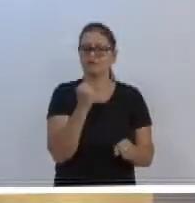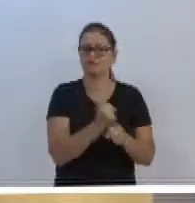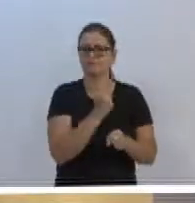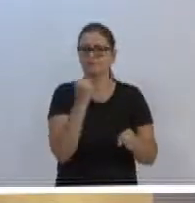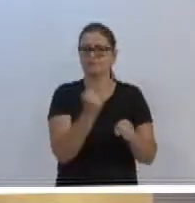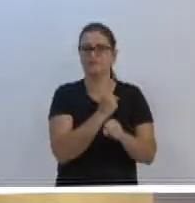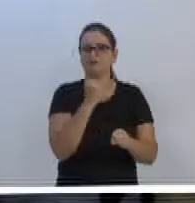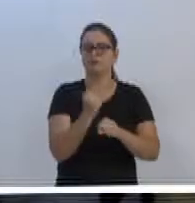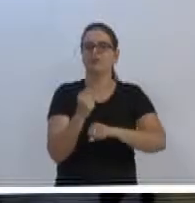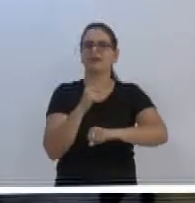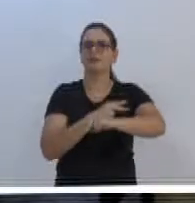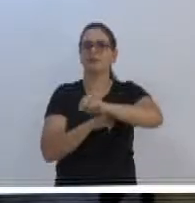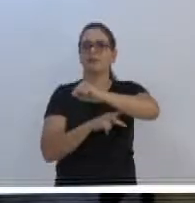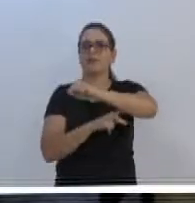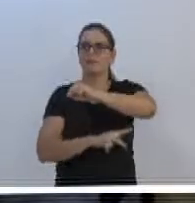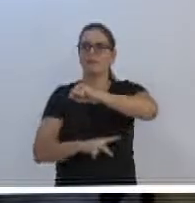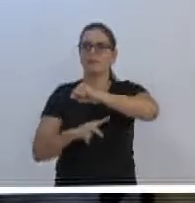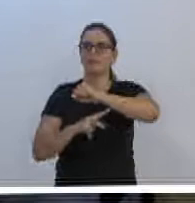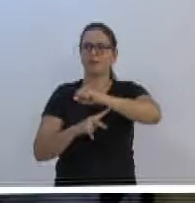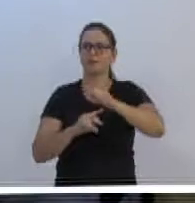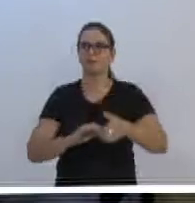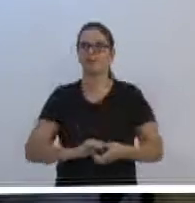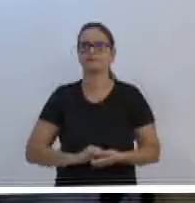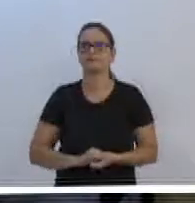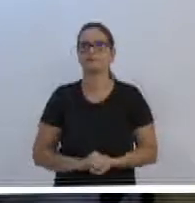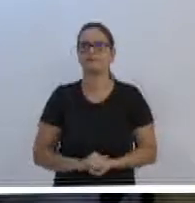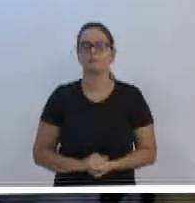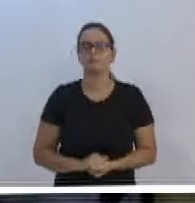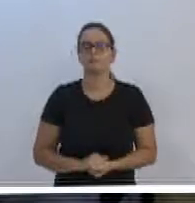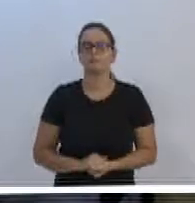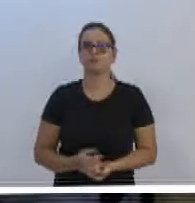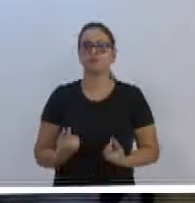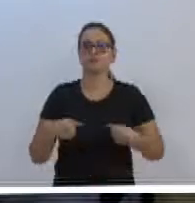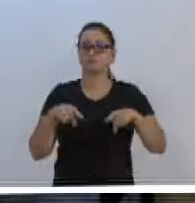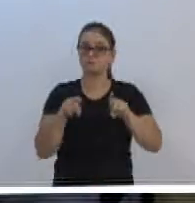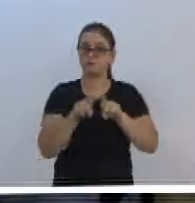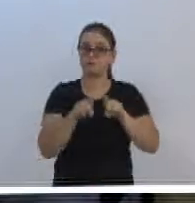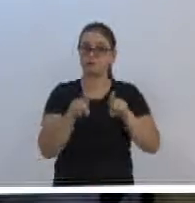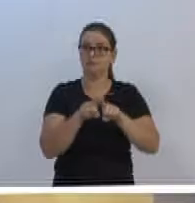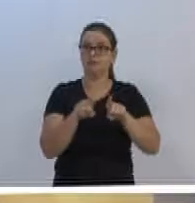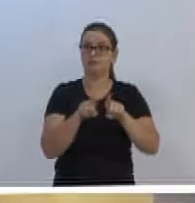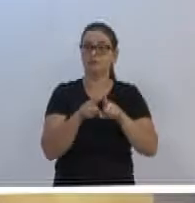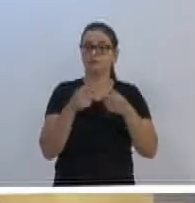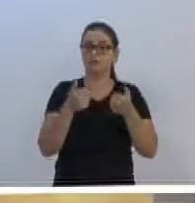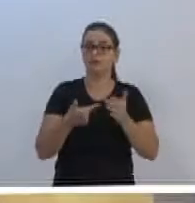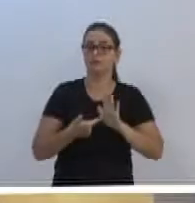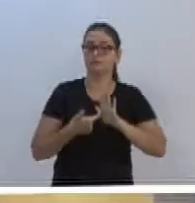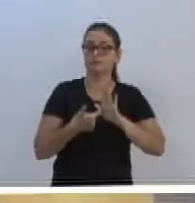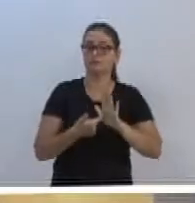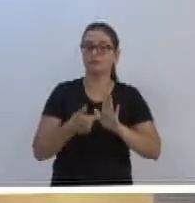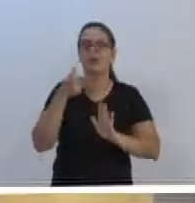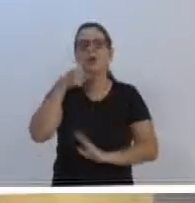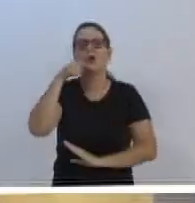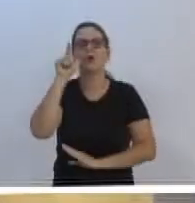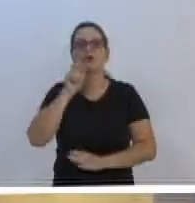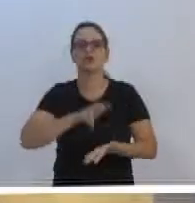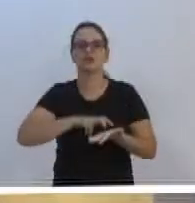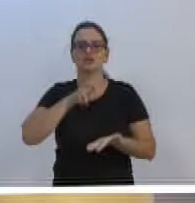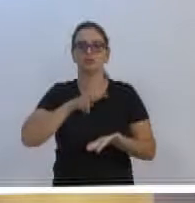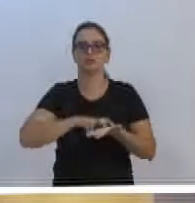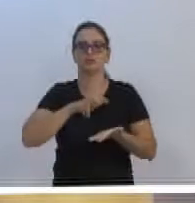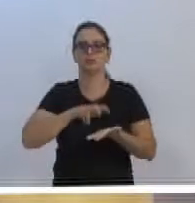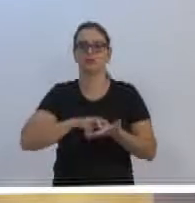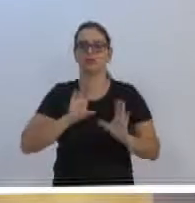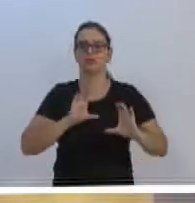dessa ponte eu quero que também registrar na na manhã de ontem estivemos na